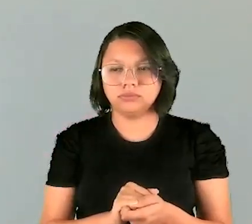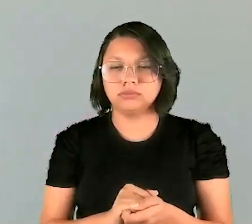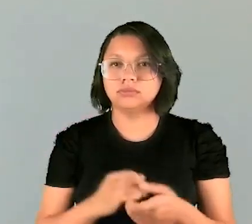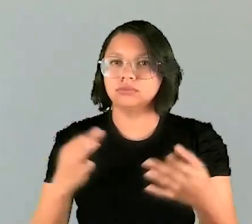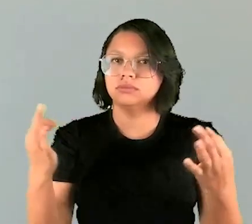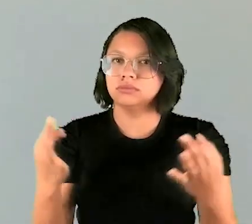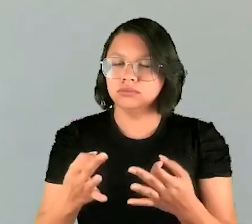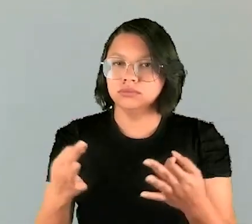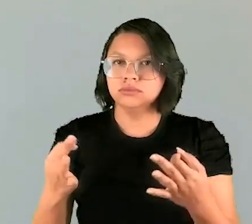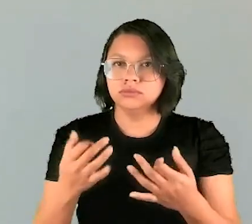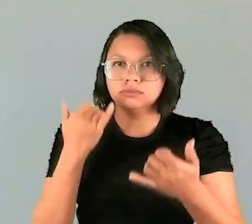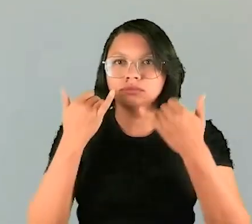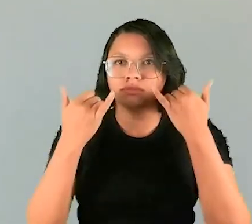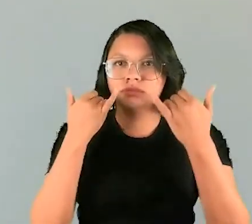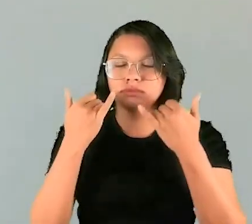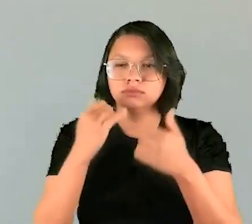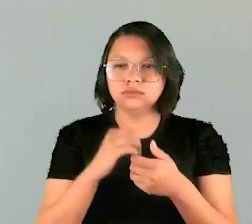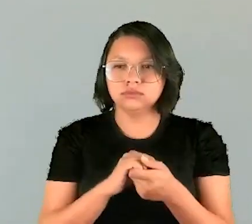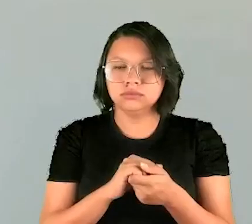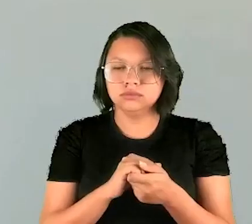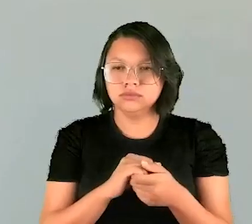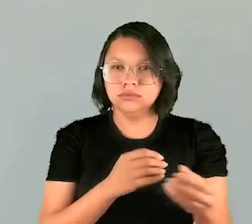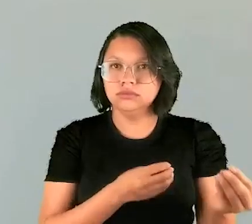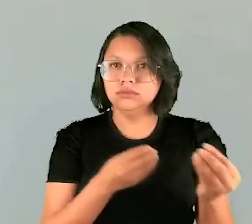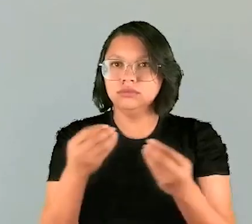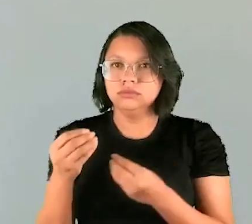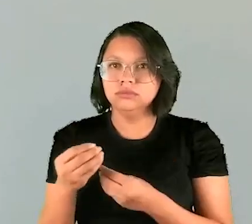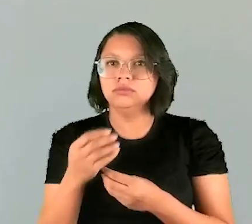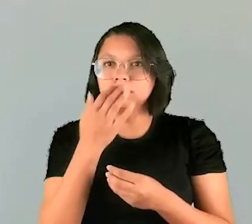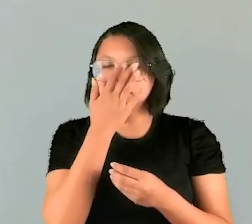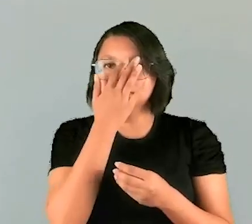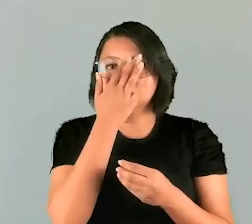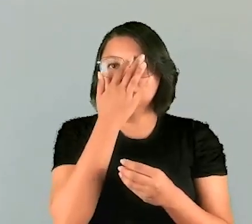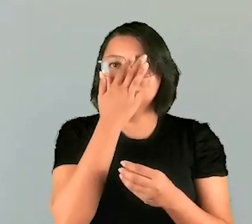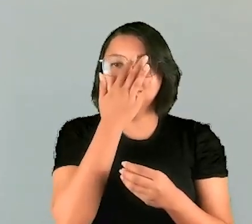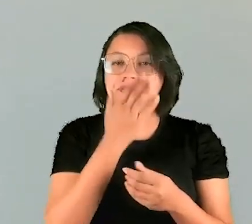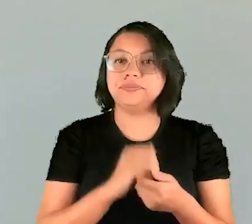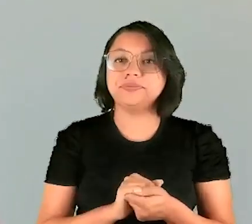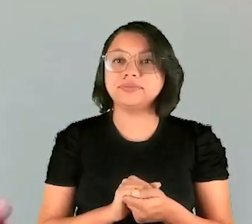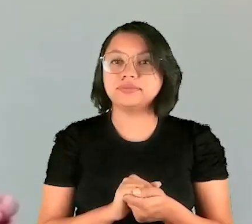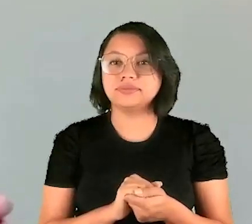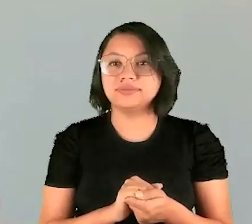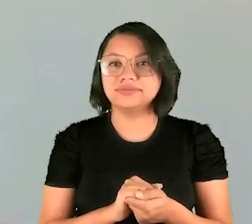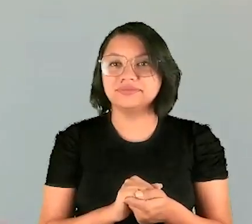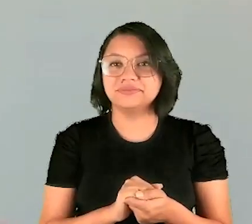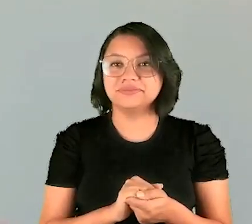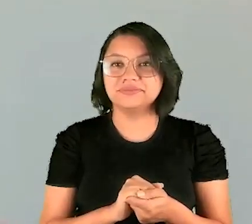excelência pelas informações que nos trouxe, nos faz,